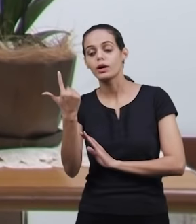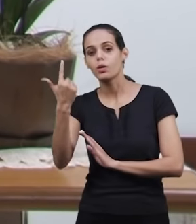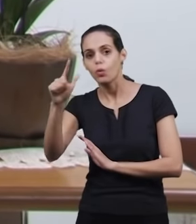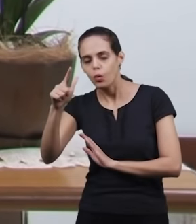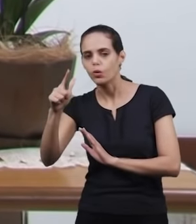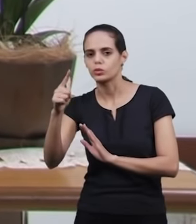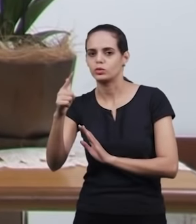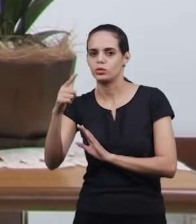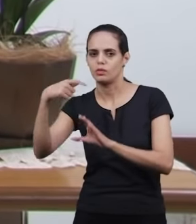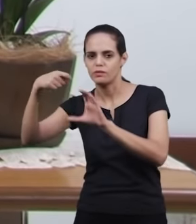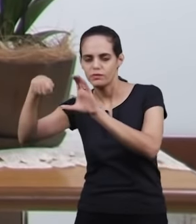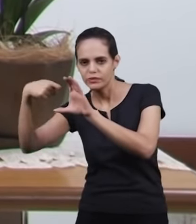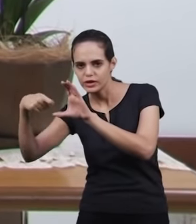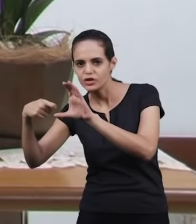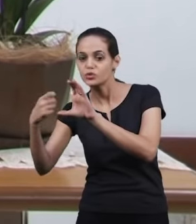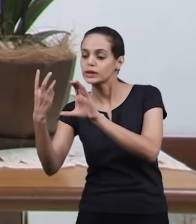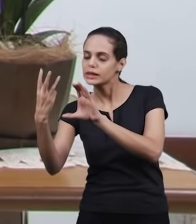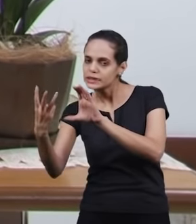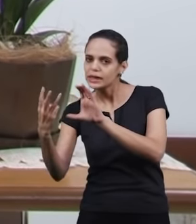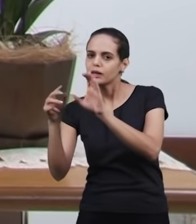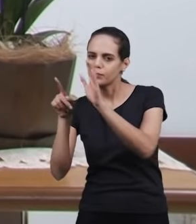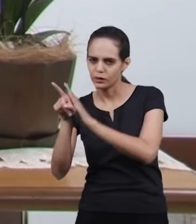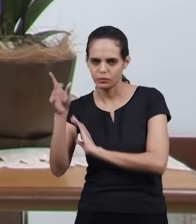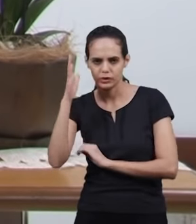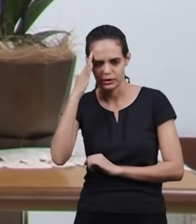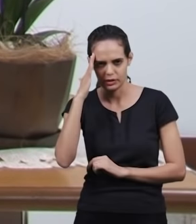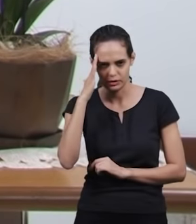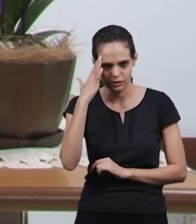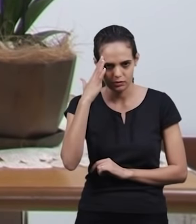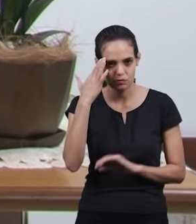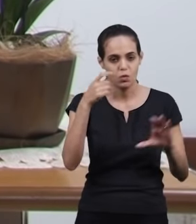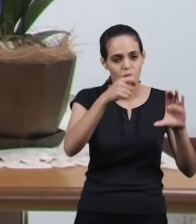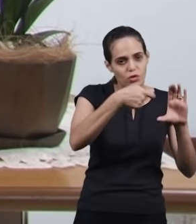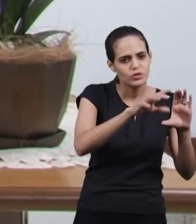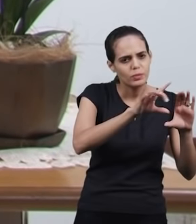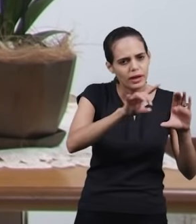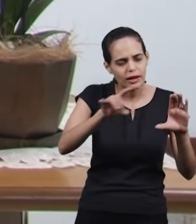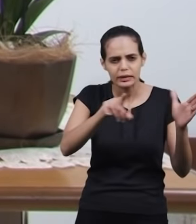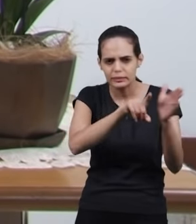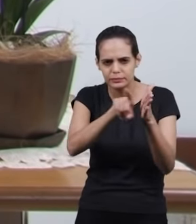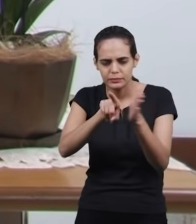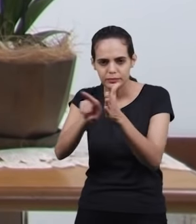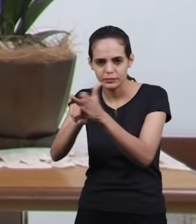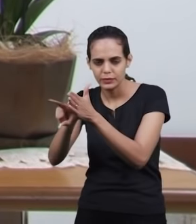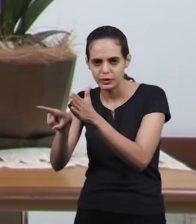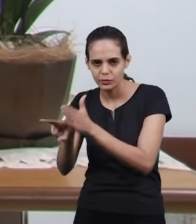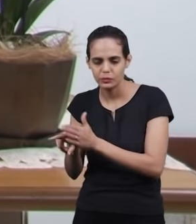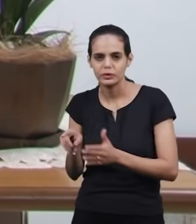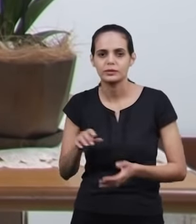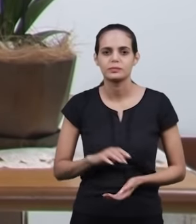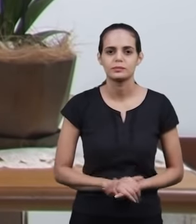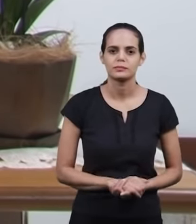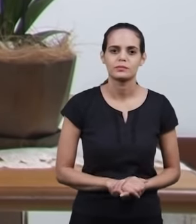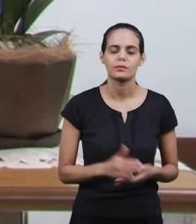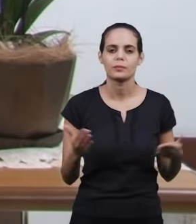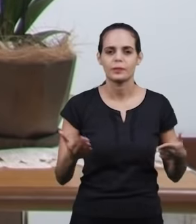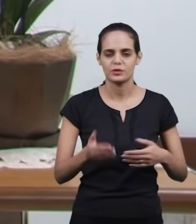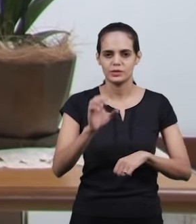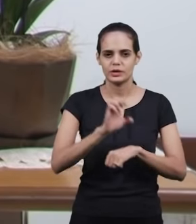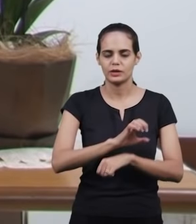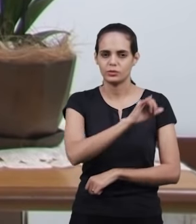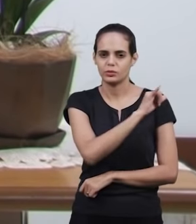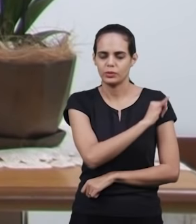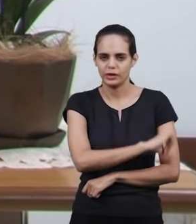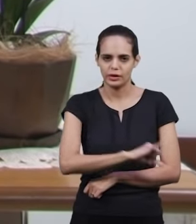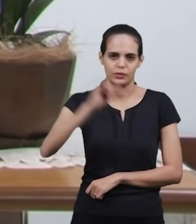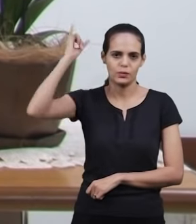isso é necessário que seja um vídeo por resposta. Para os irmãos terem uma ideia, nesta tarde nós tivemos a participação do estado do Rio,